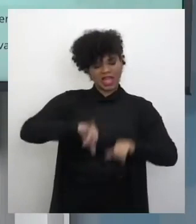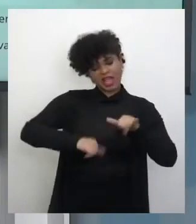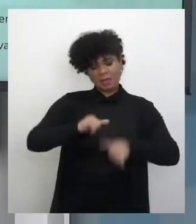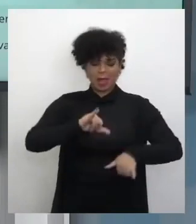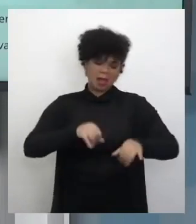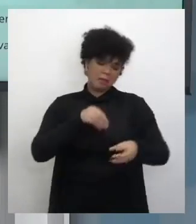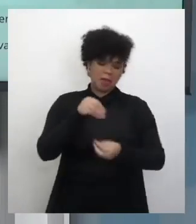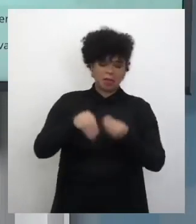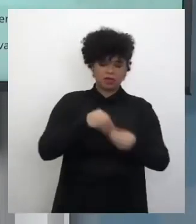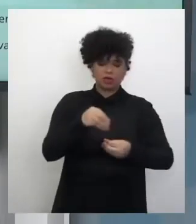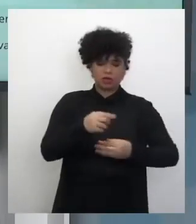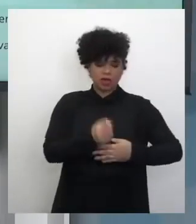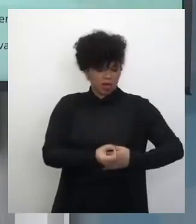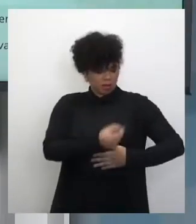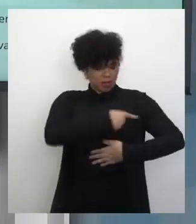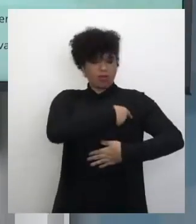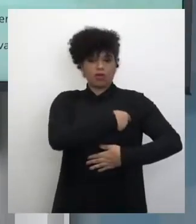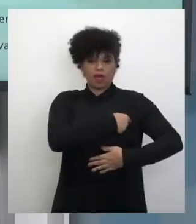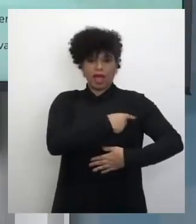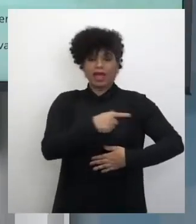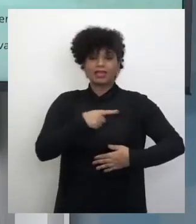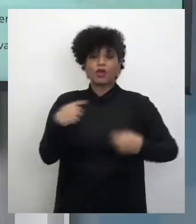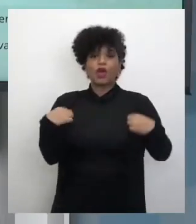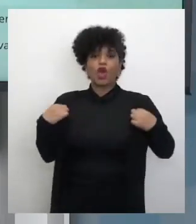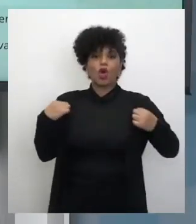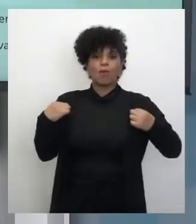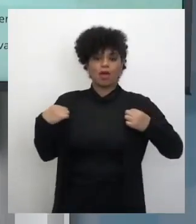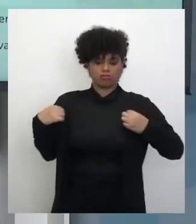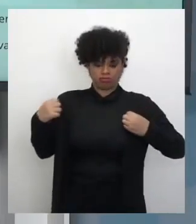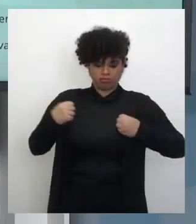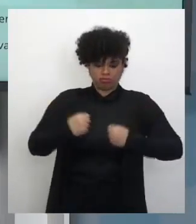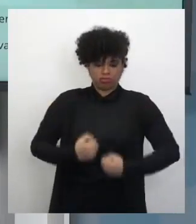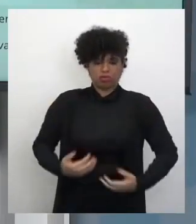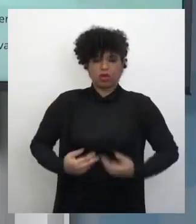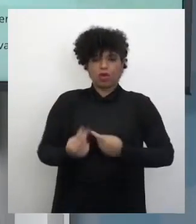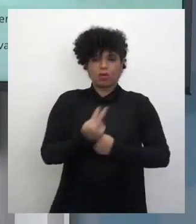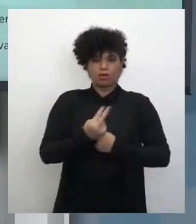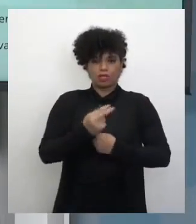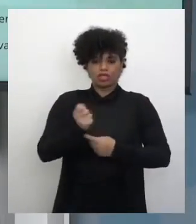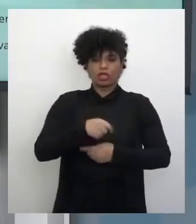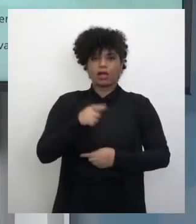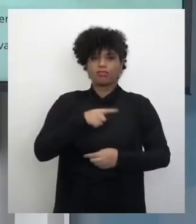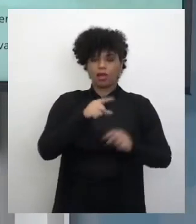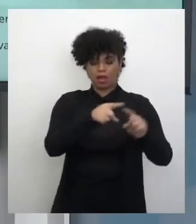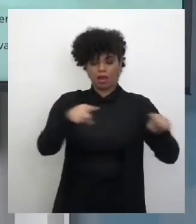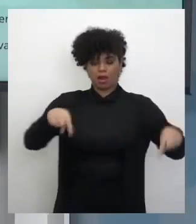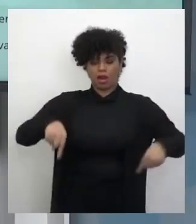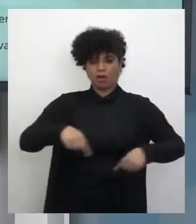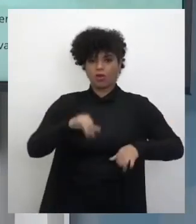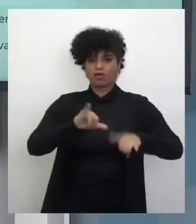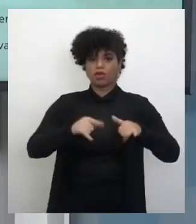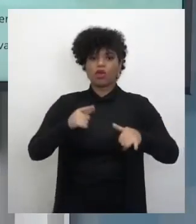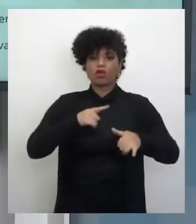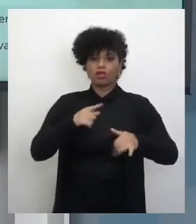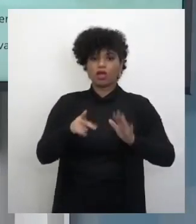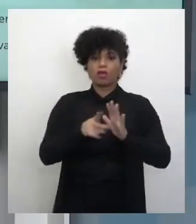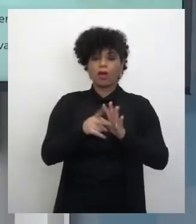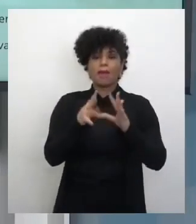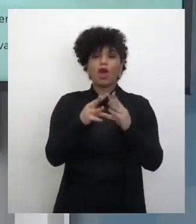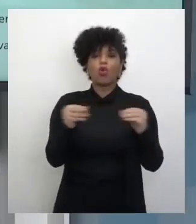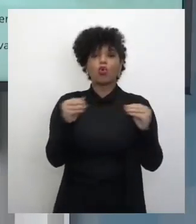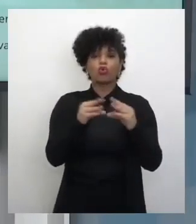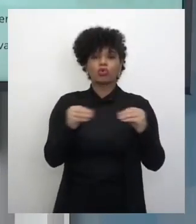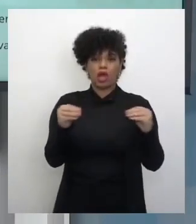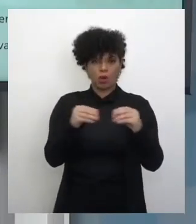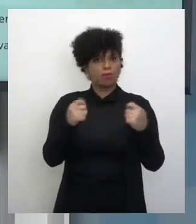roupa. O jaleco te protege da queimadura. Os laboratórios eles pedem um jaleco próprio, que é o de algodão,